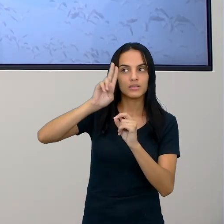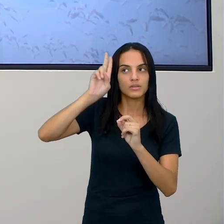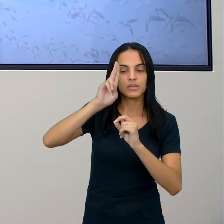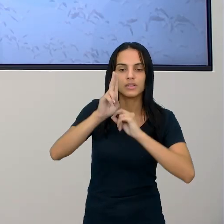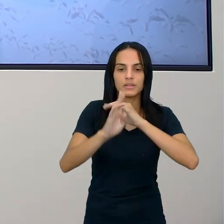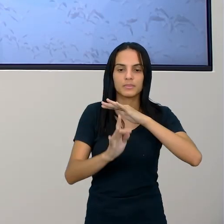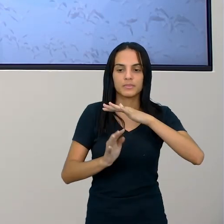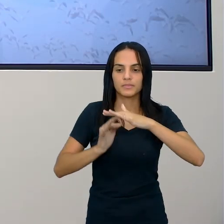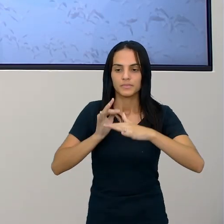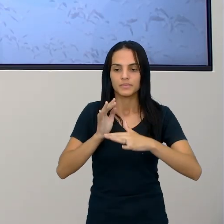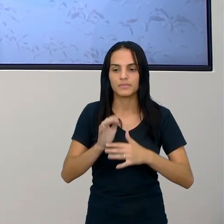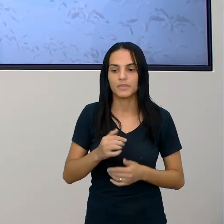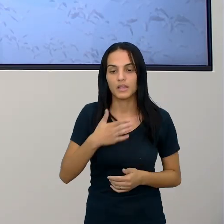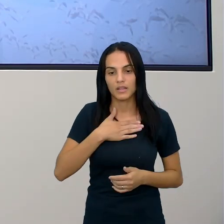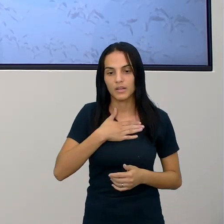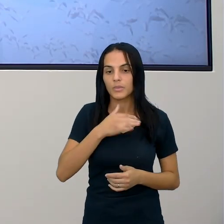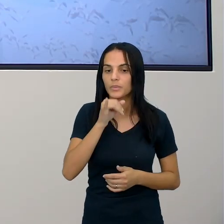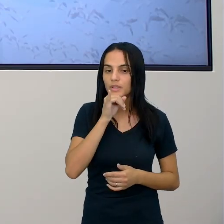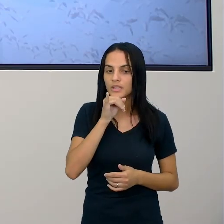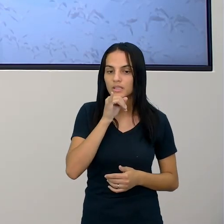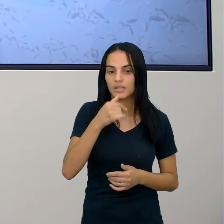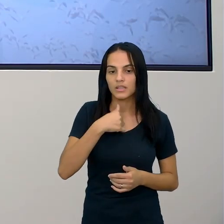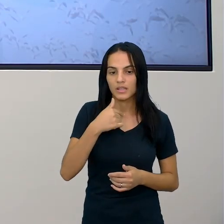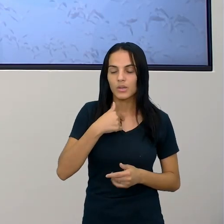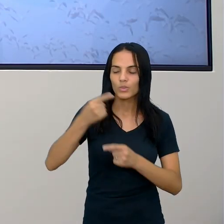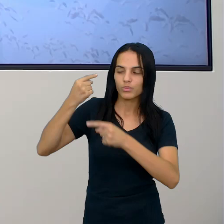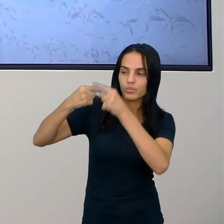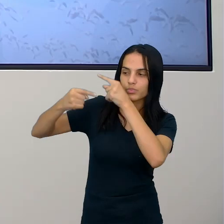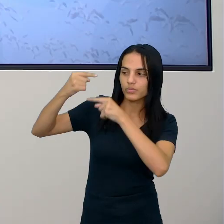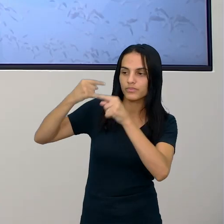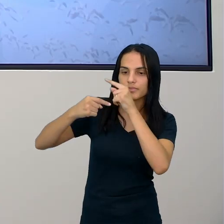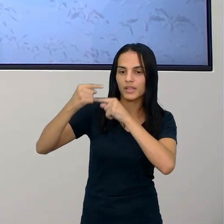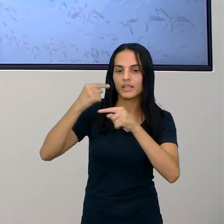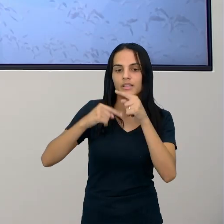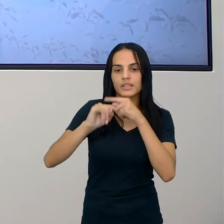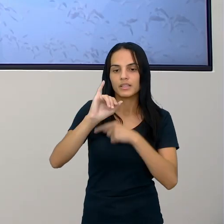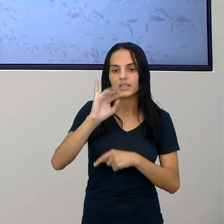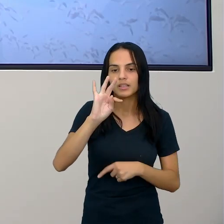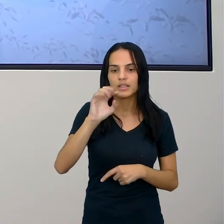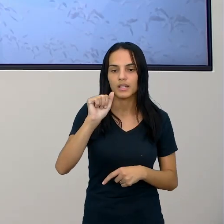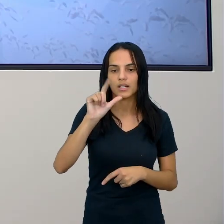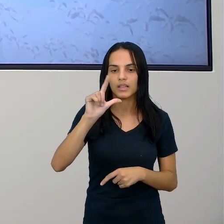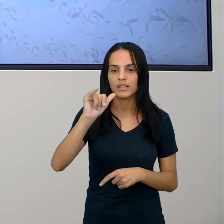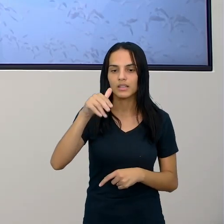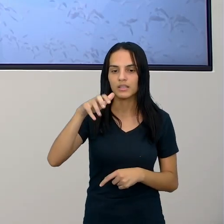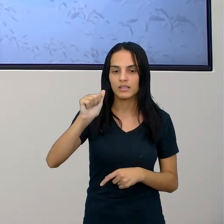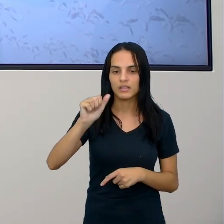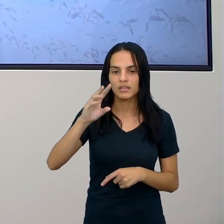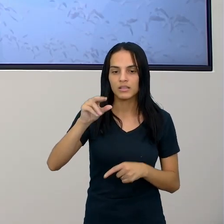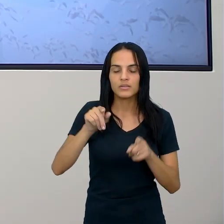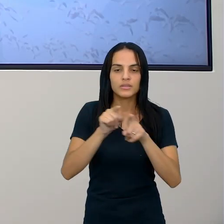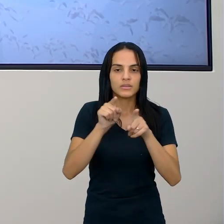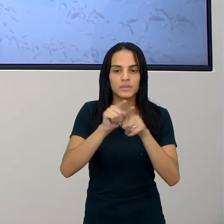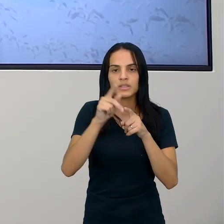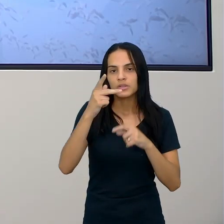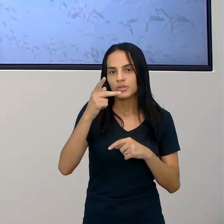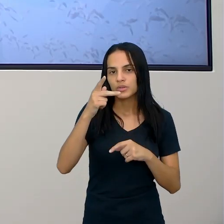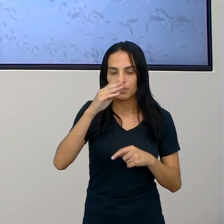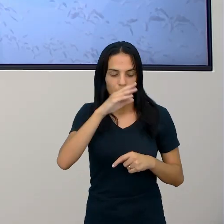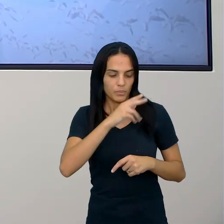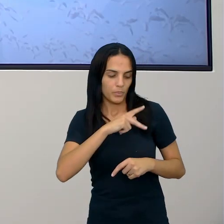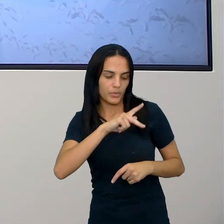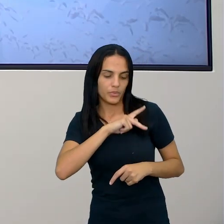migração, né? Então, eu, por exemplo, sou descendente de italianos, de portugueses que são migrantes, né?